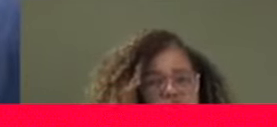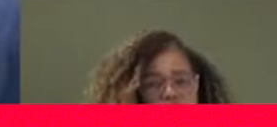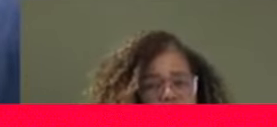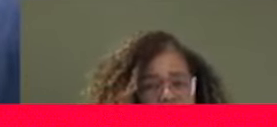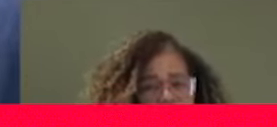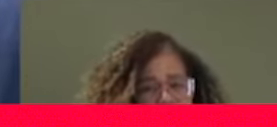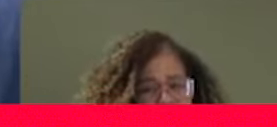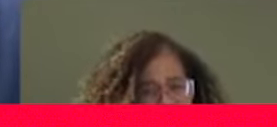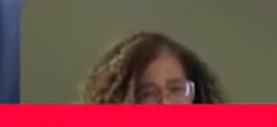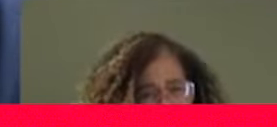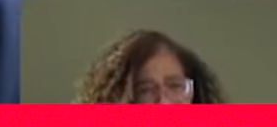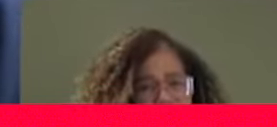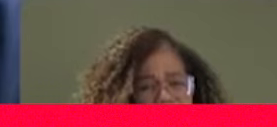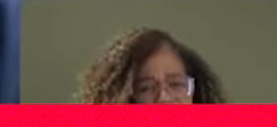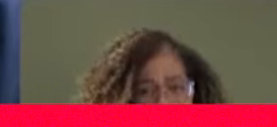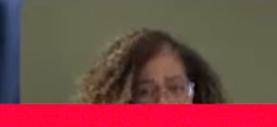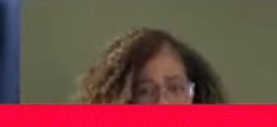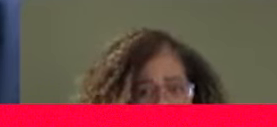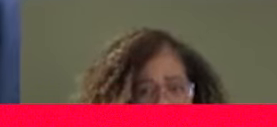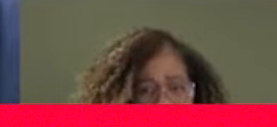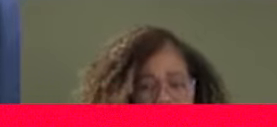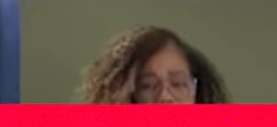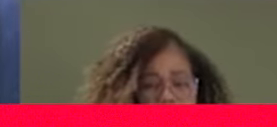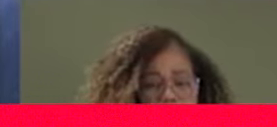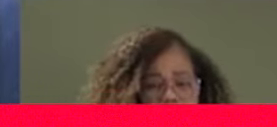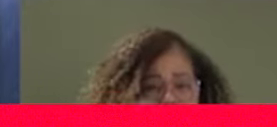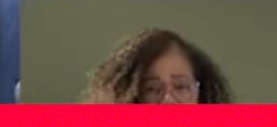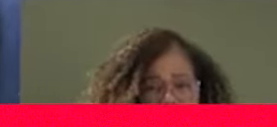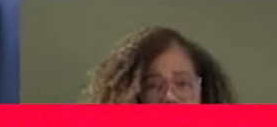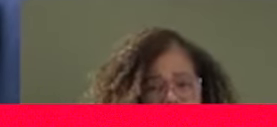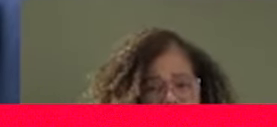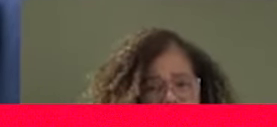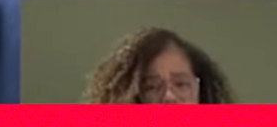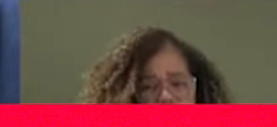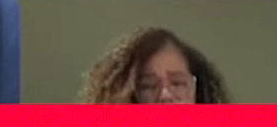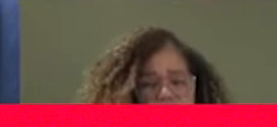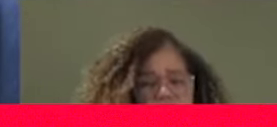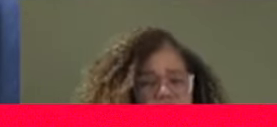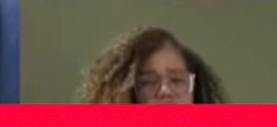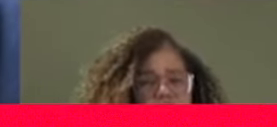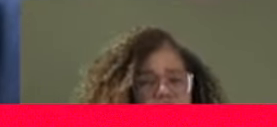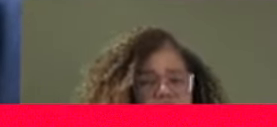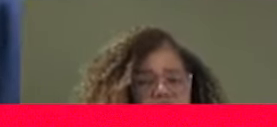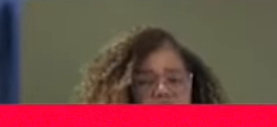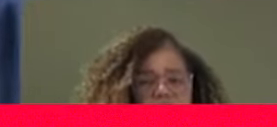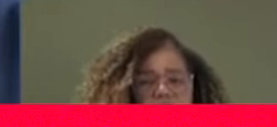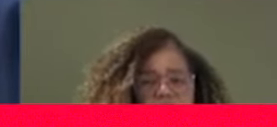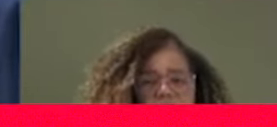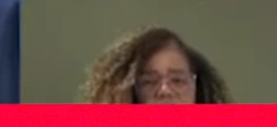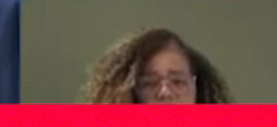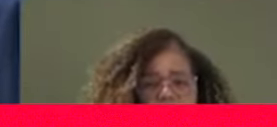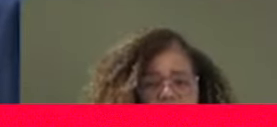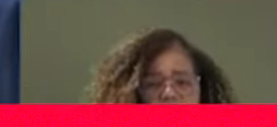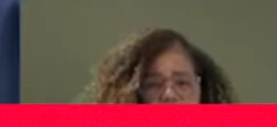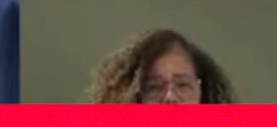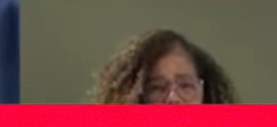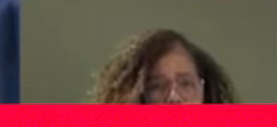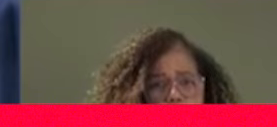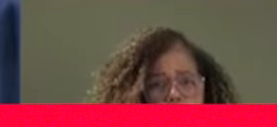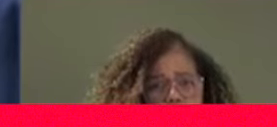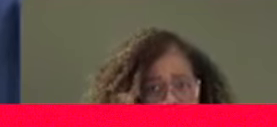crime ele é encorajado pelo o sistema judiciário Pela flexibilidade das nossas leis a voltar a cometer O